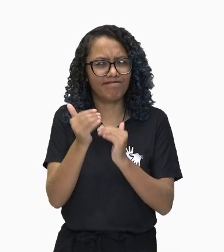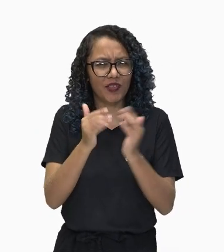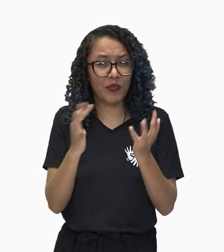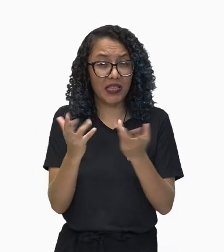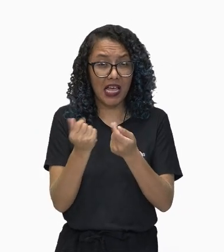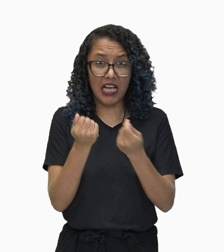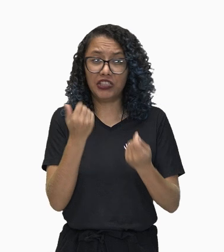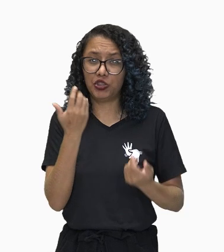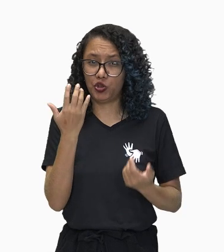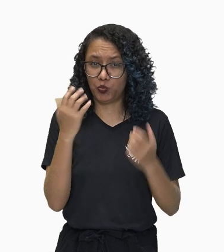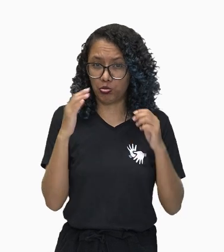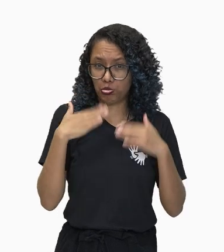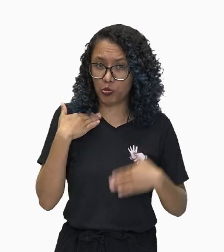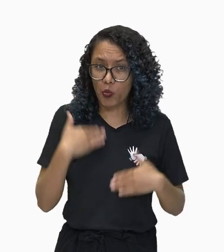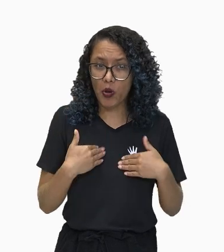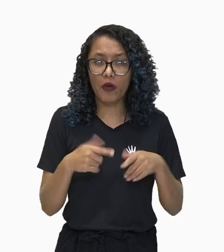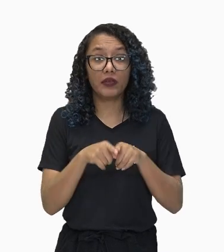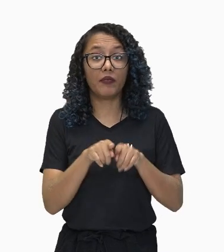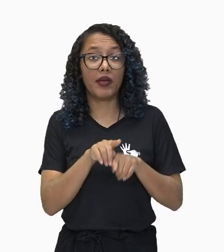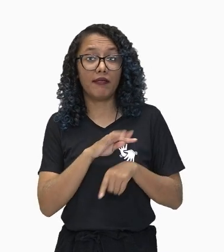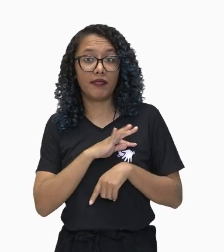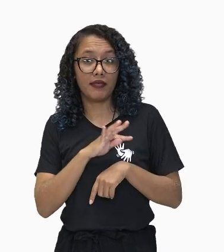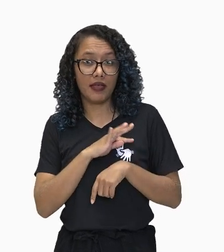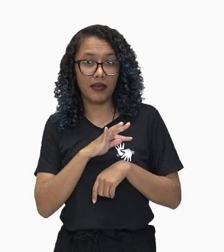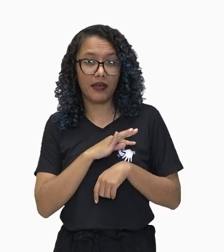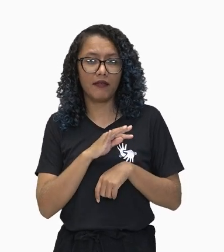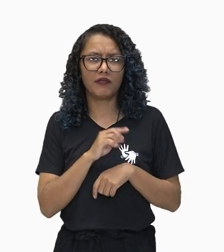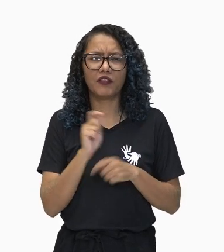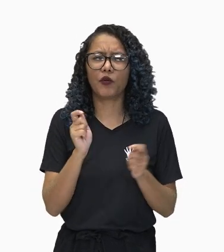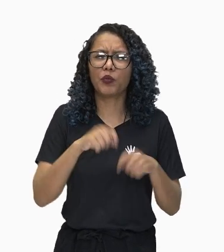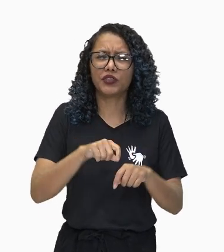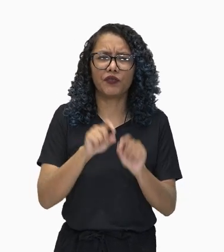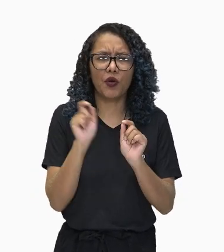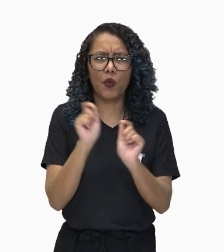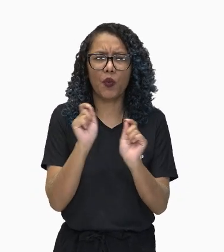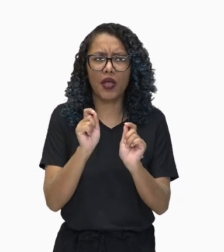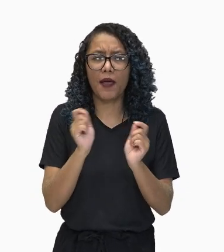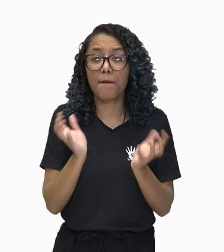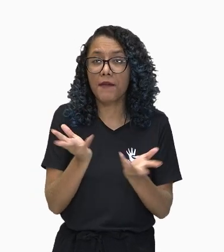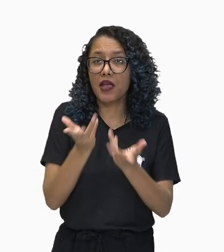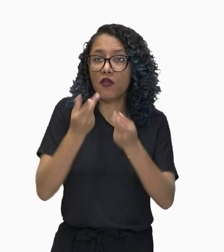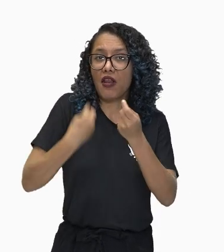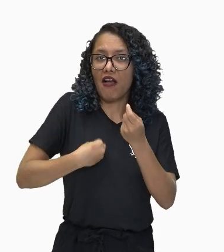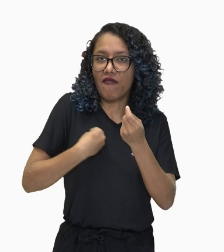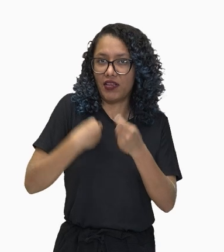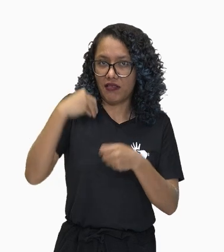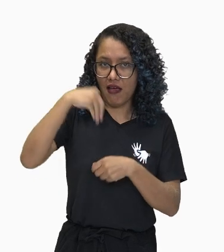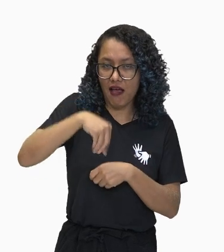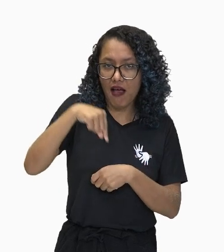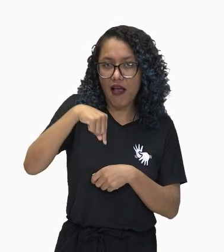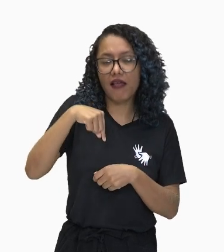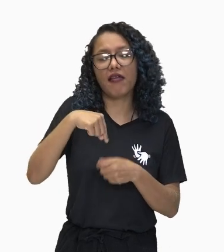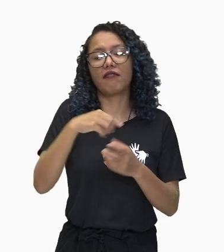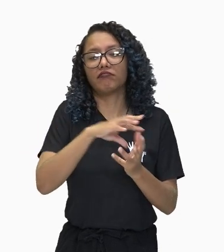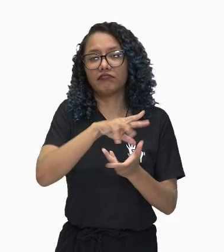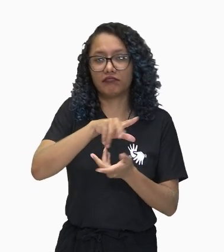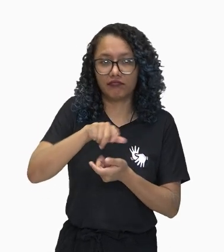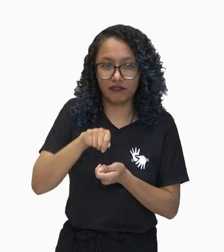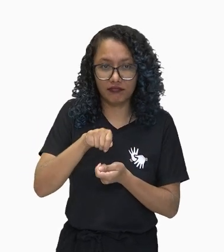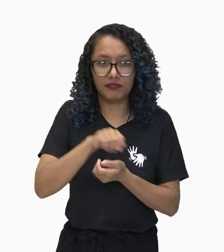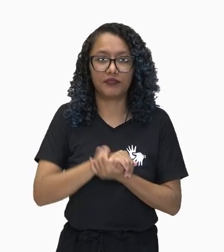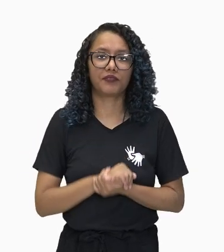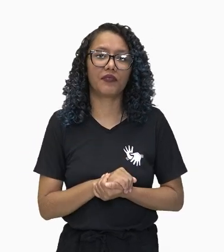físicas e técnicas que lhe permitiram aprimorar a sua vida na Terra. Contudo, o aspecto rústico